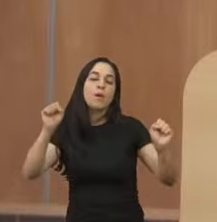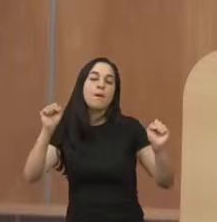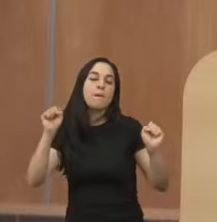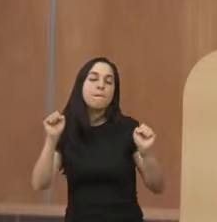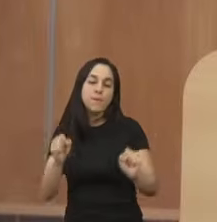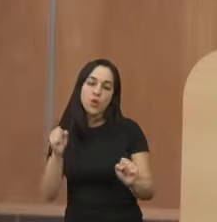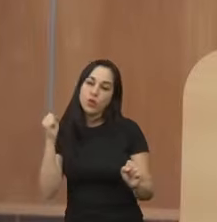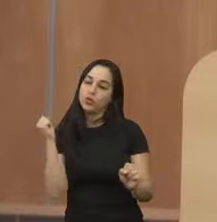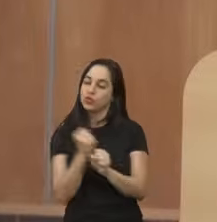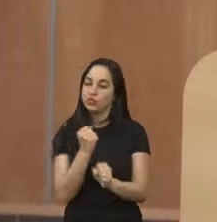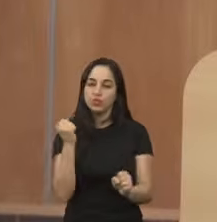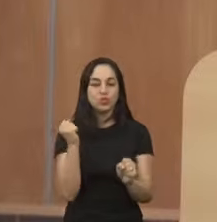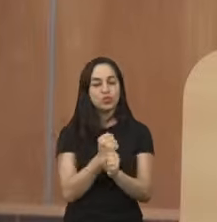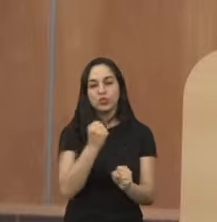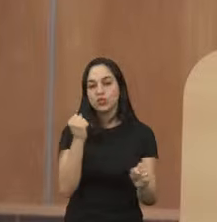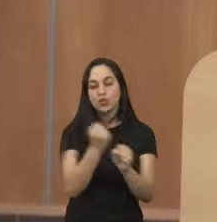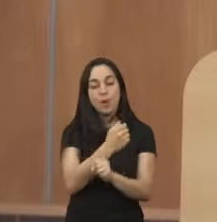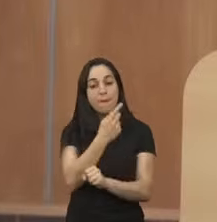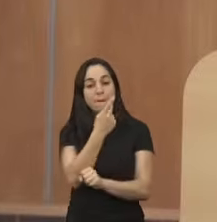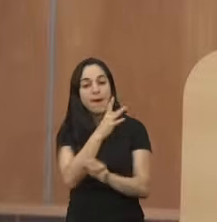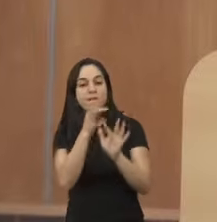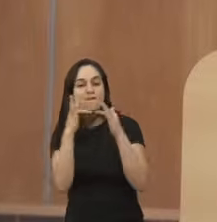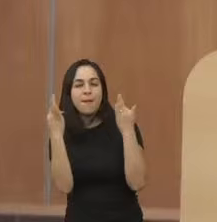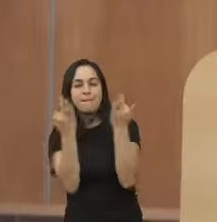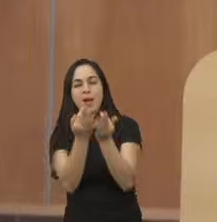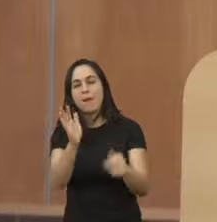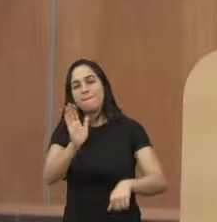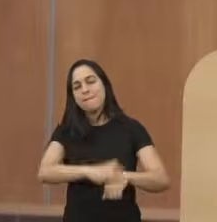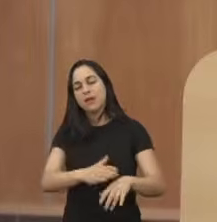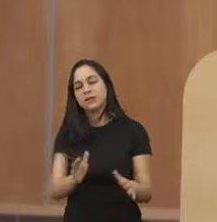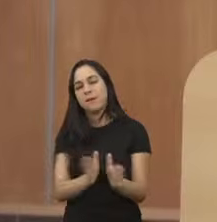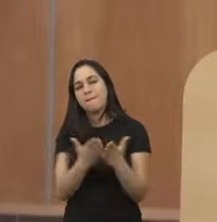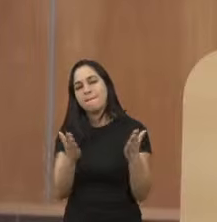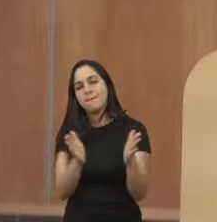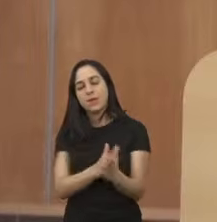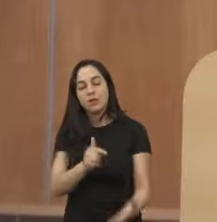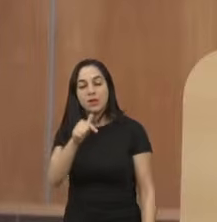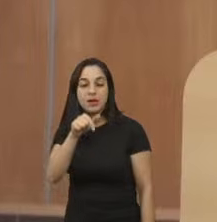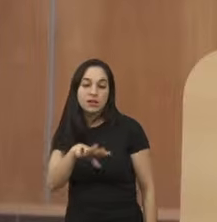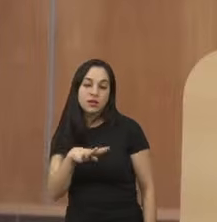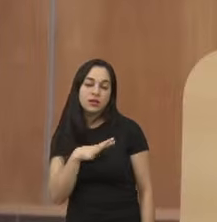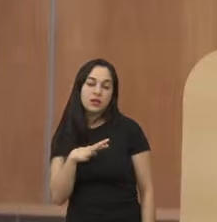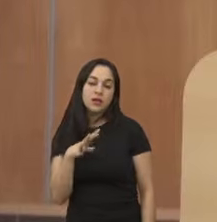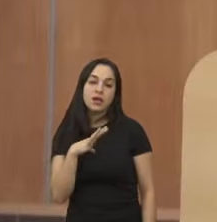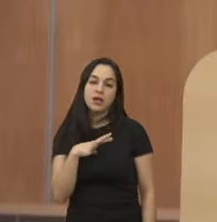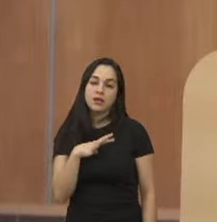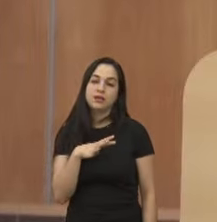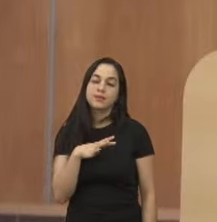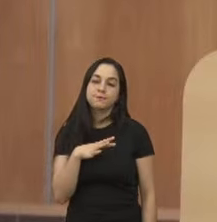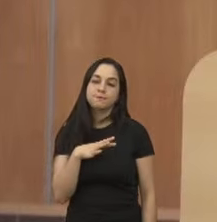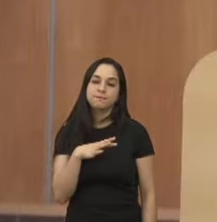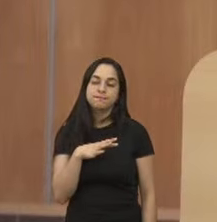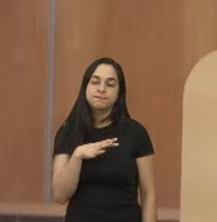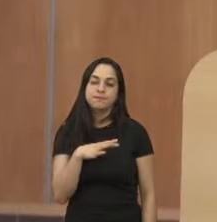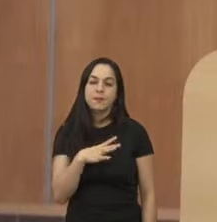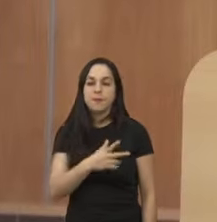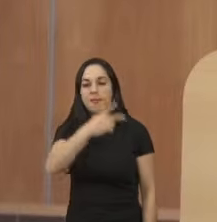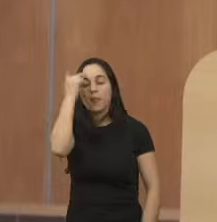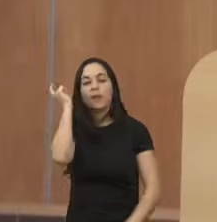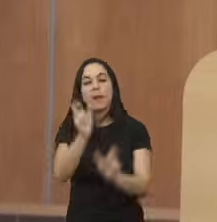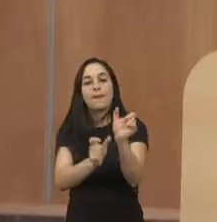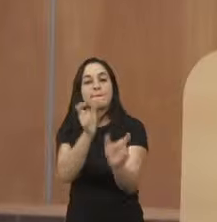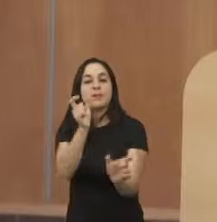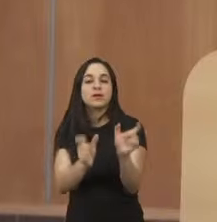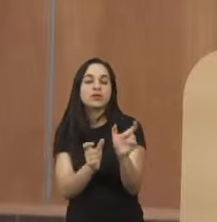construir empreendimentos para as famílias mais carentes do município. Então, trata justamente para que as pessoas que são